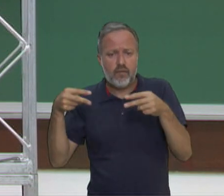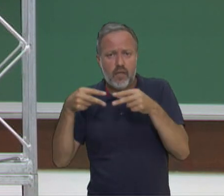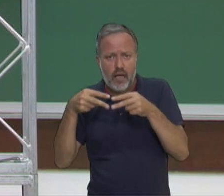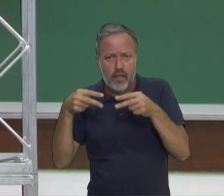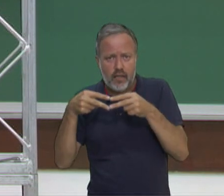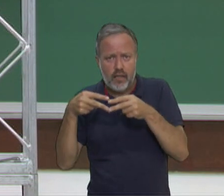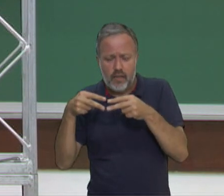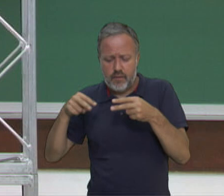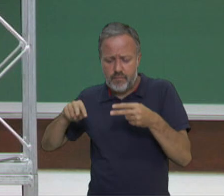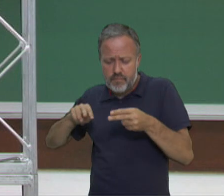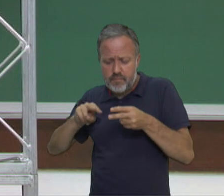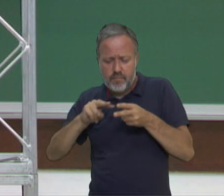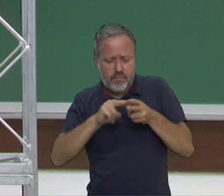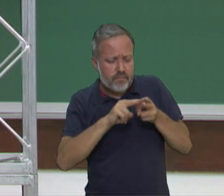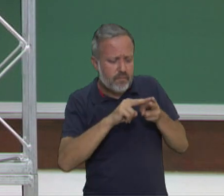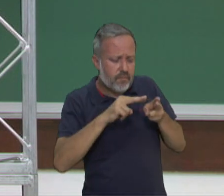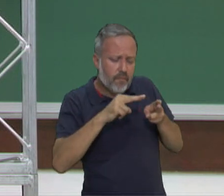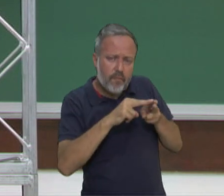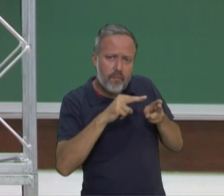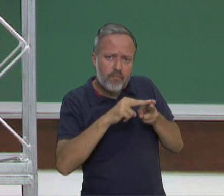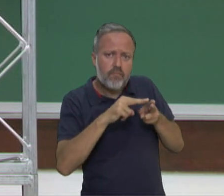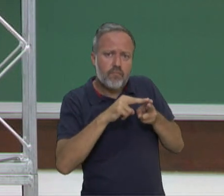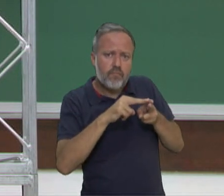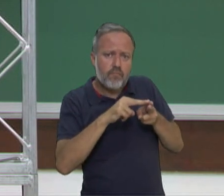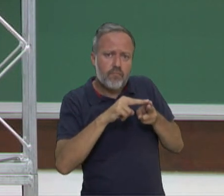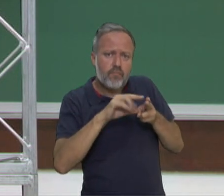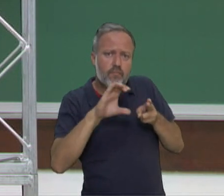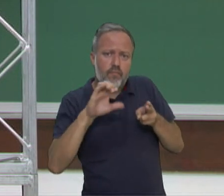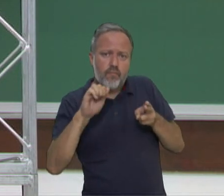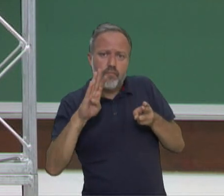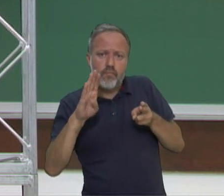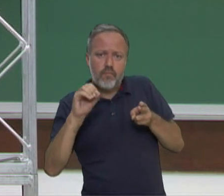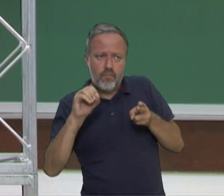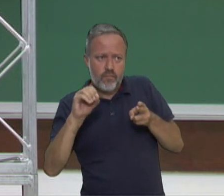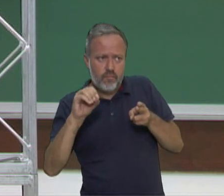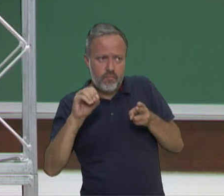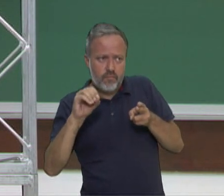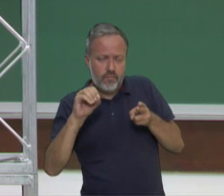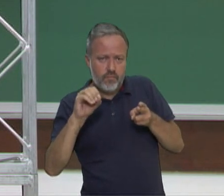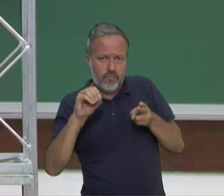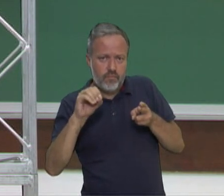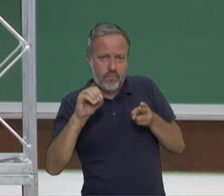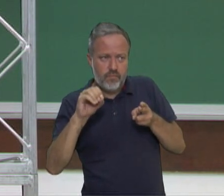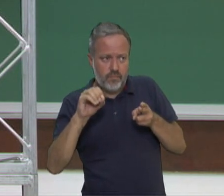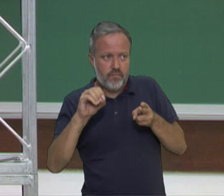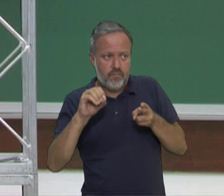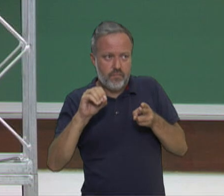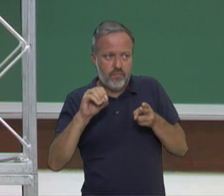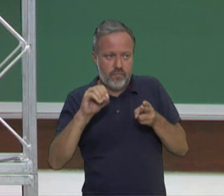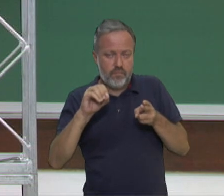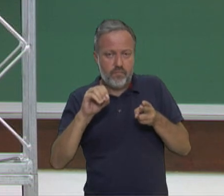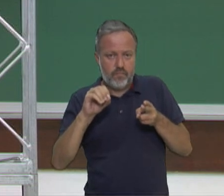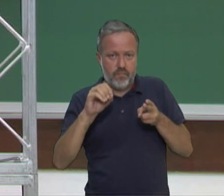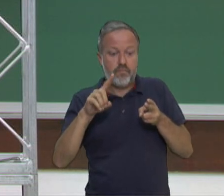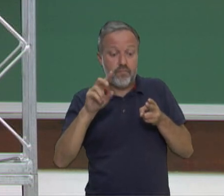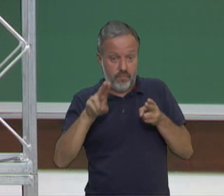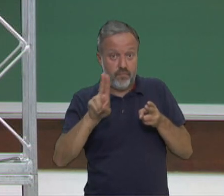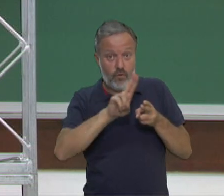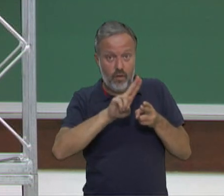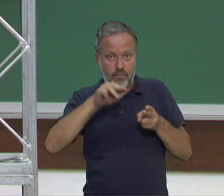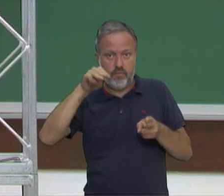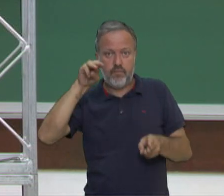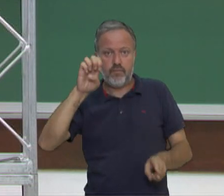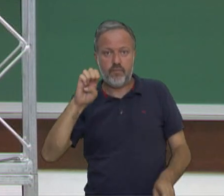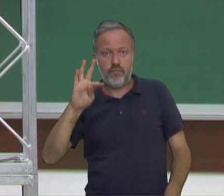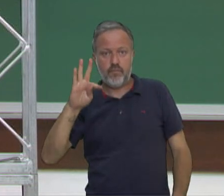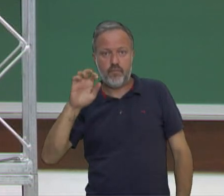fios, certo? Então, metal, principalmente, maleabilidade e ductibilidade, aí é um metal.